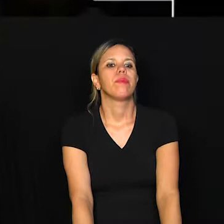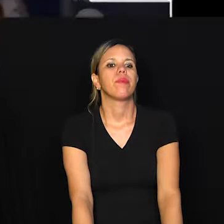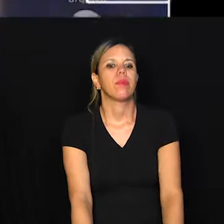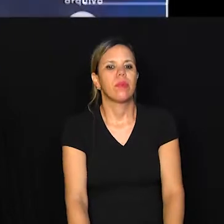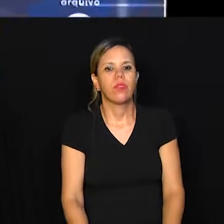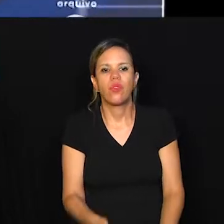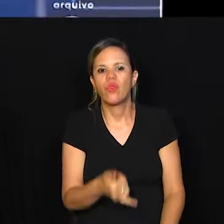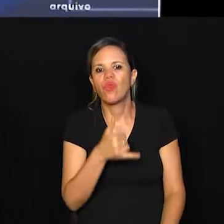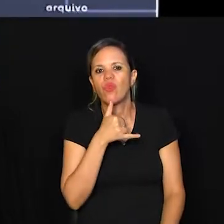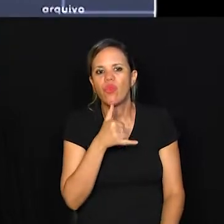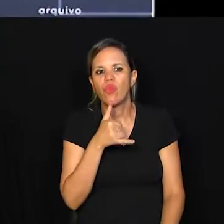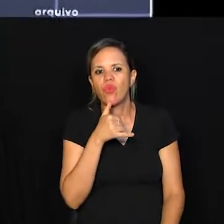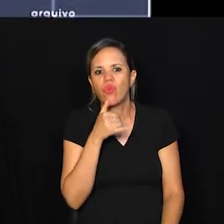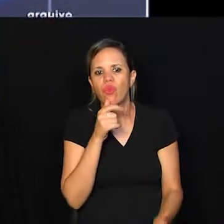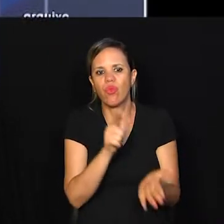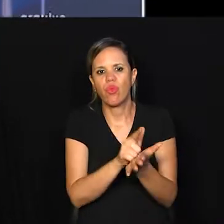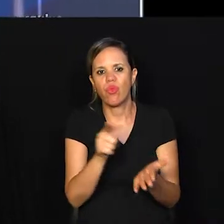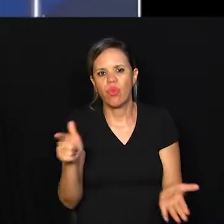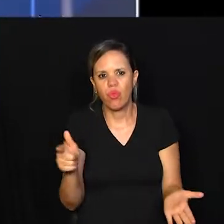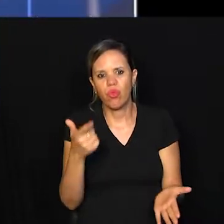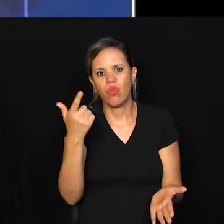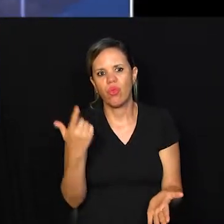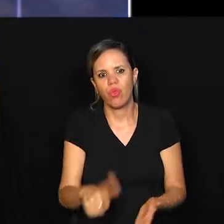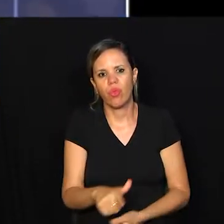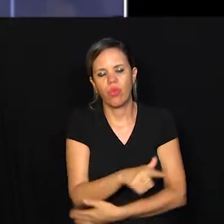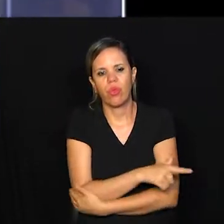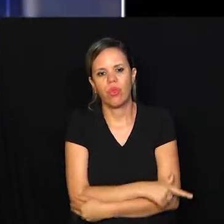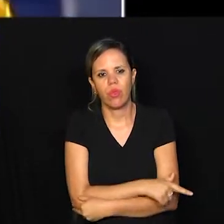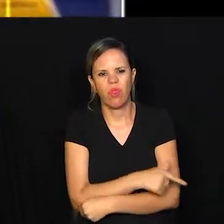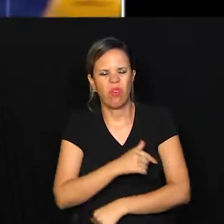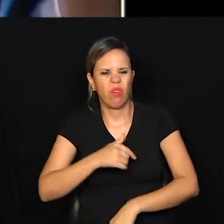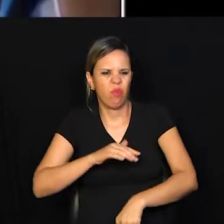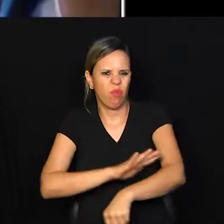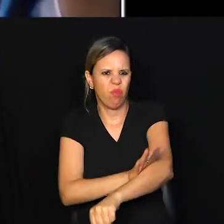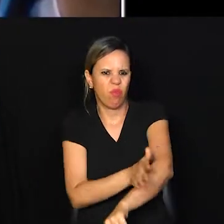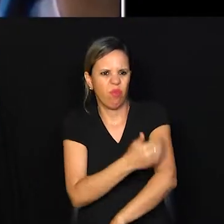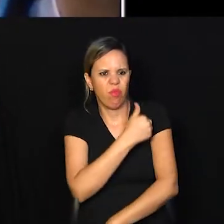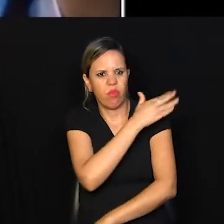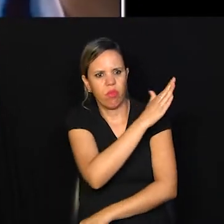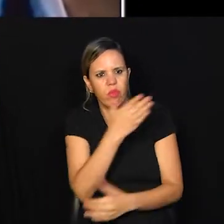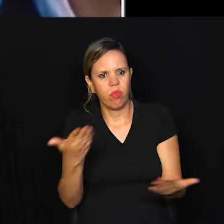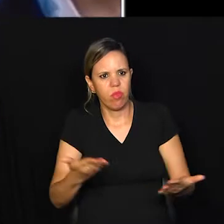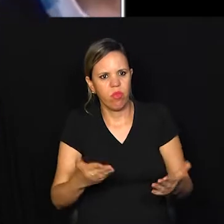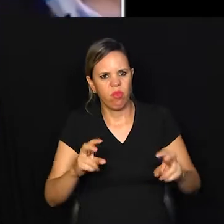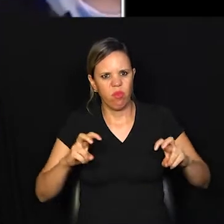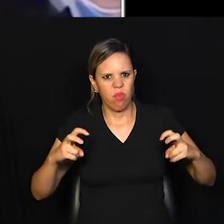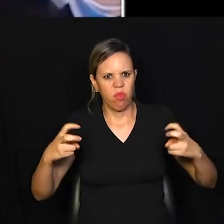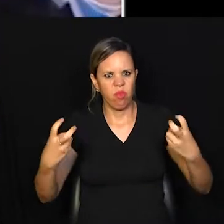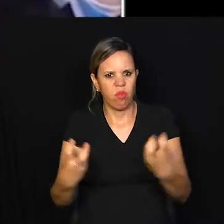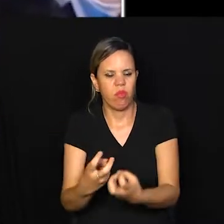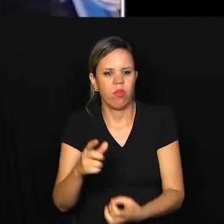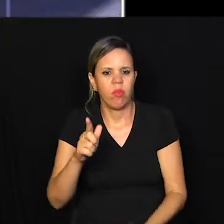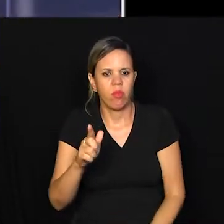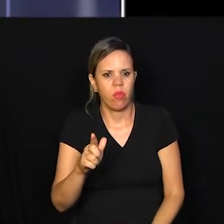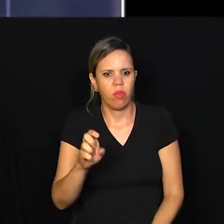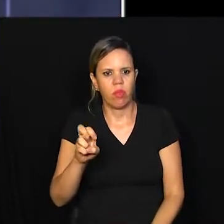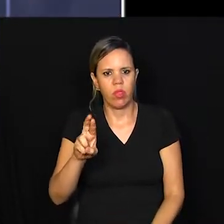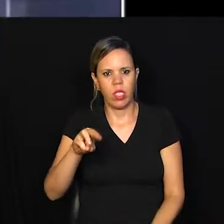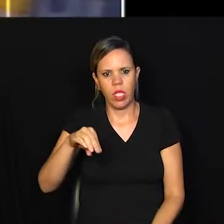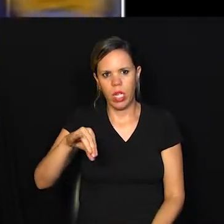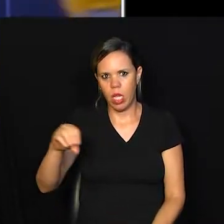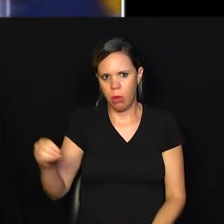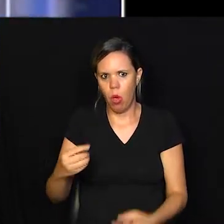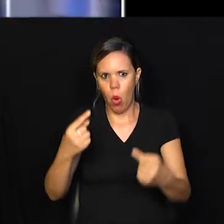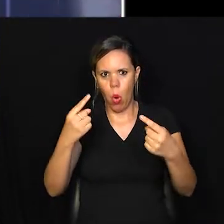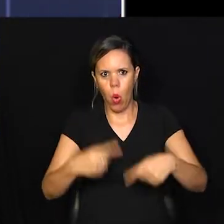nota triste no jogo ficou por conta, mais uma vez, de atos de racismo, desta vez de torcedores do Grêmio contra o goleiro